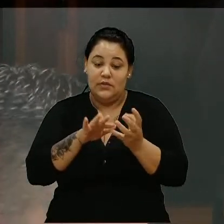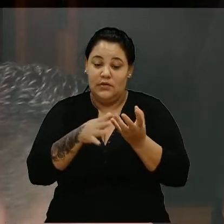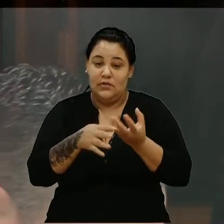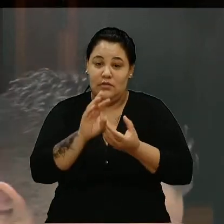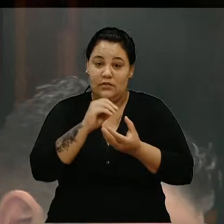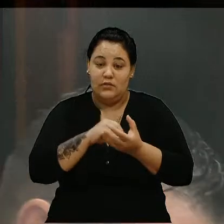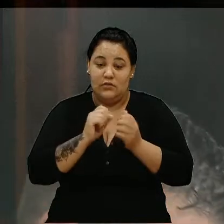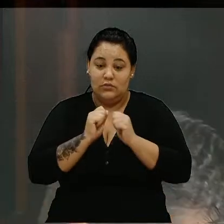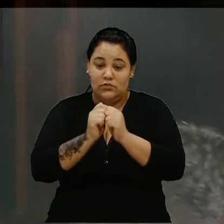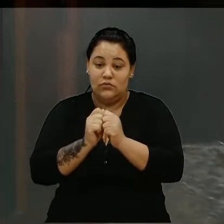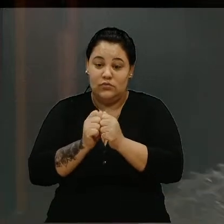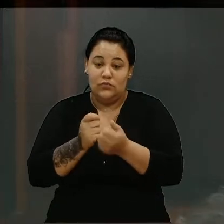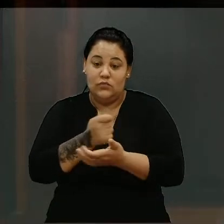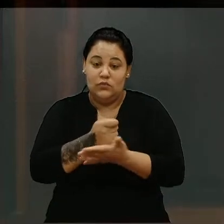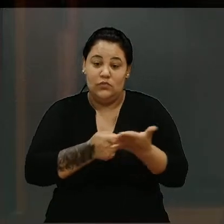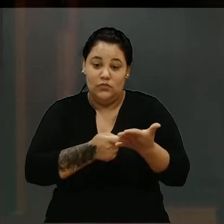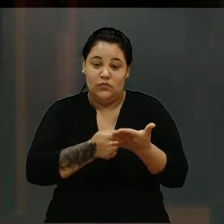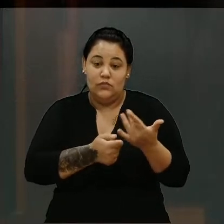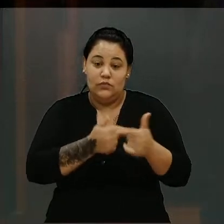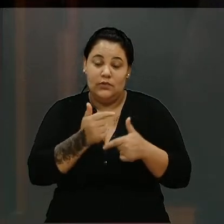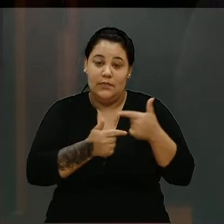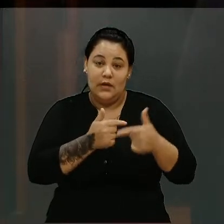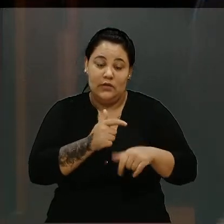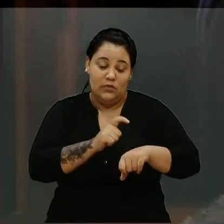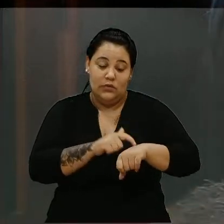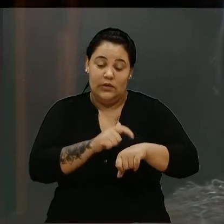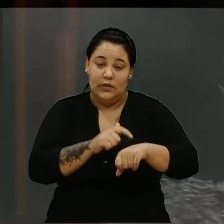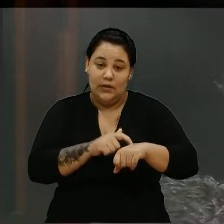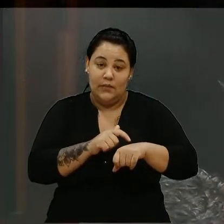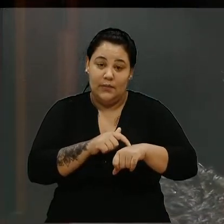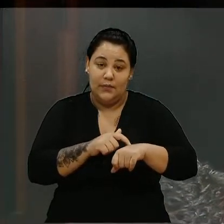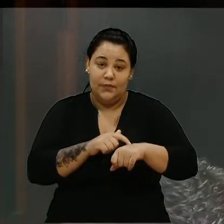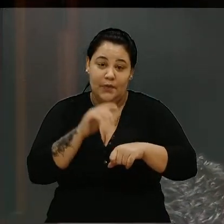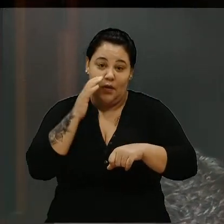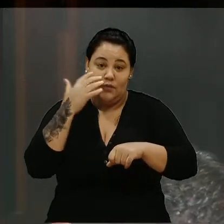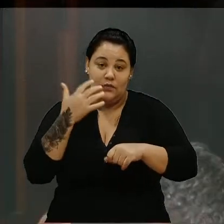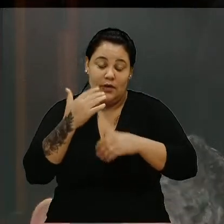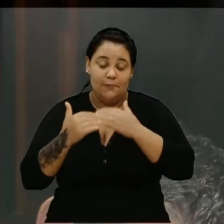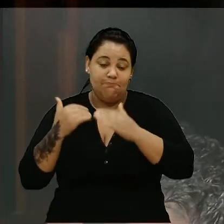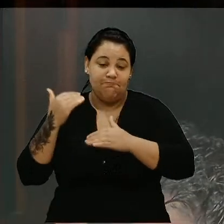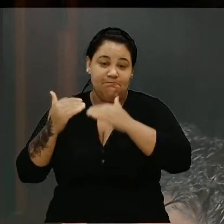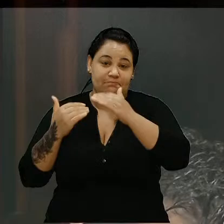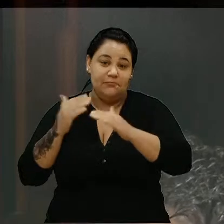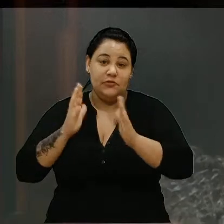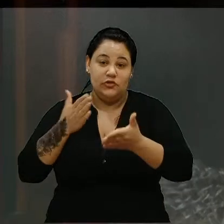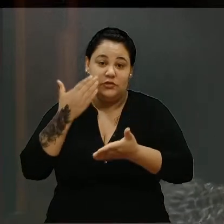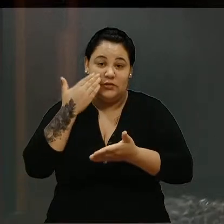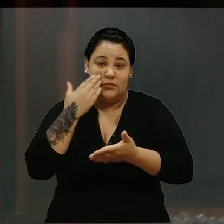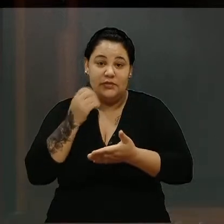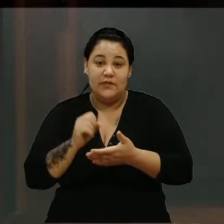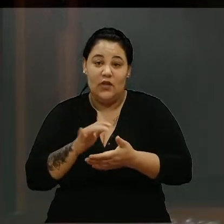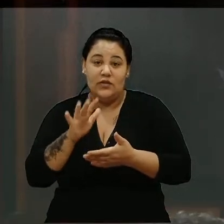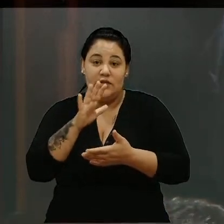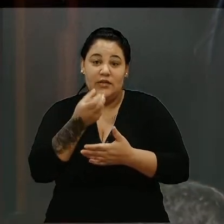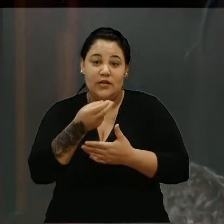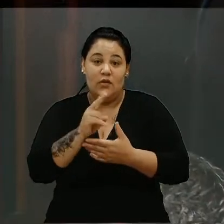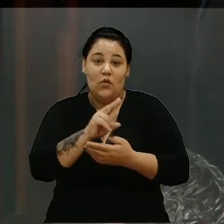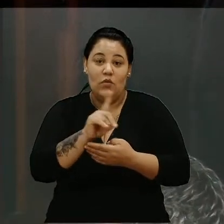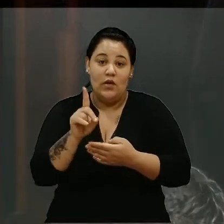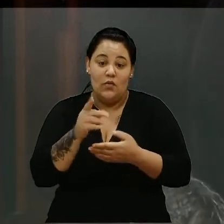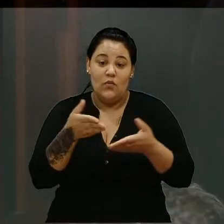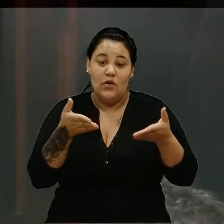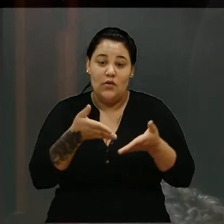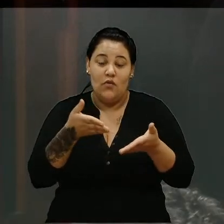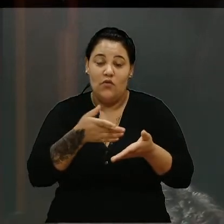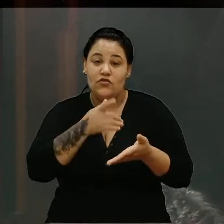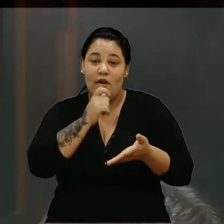processo seletivo, e com o tempo, conforme as coisas fossem acontecendo, elas saberiam se seriam valorizadas ou não. E hoje, ainda